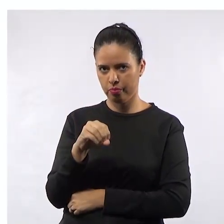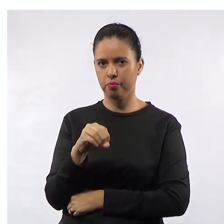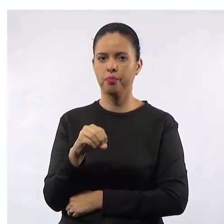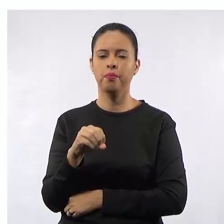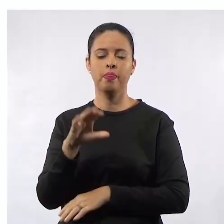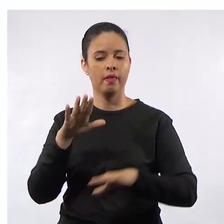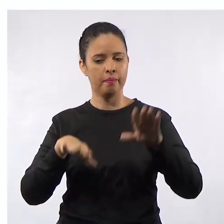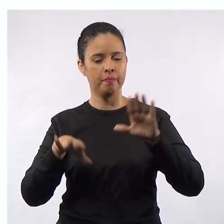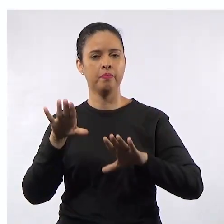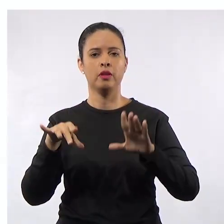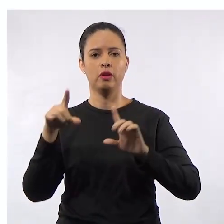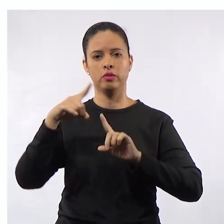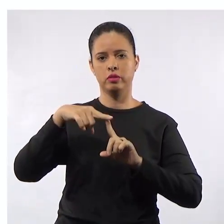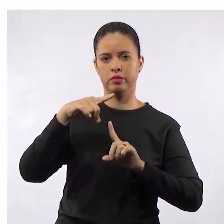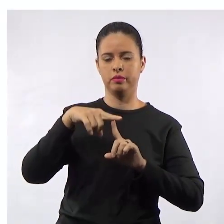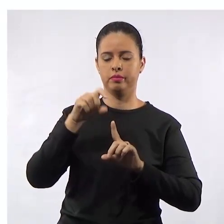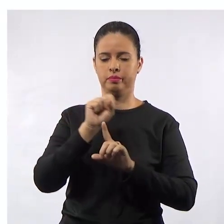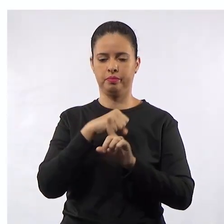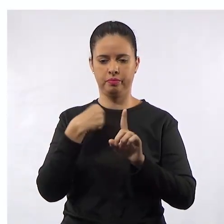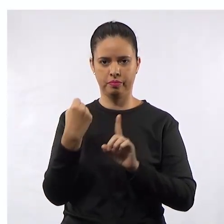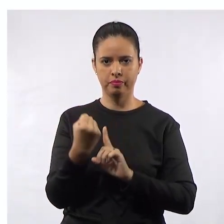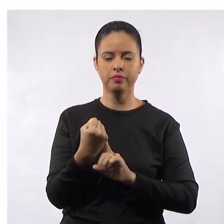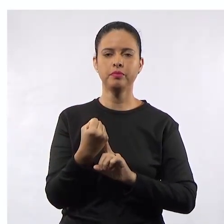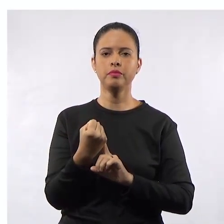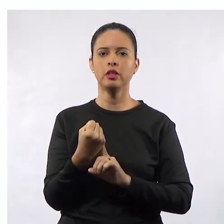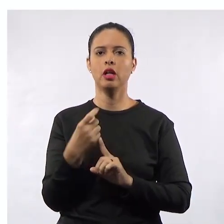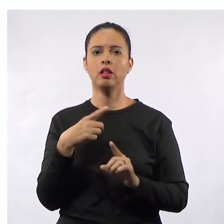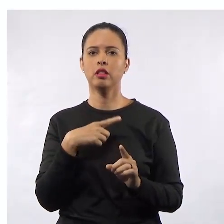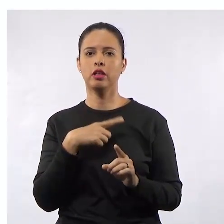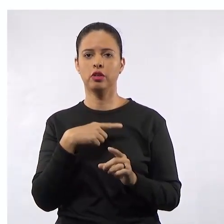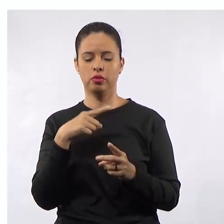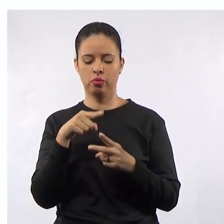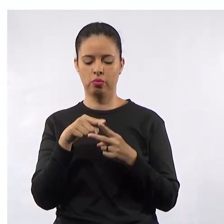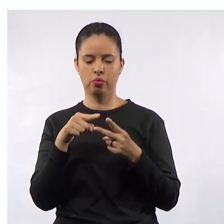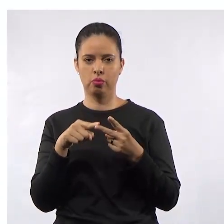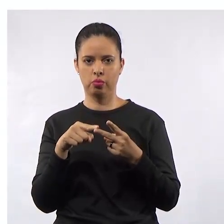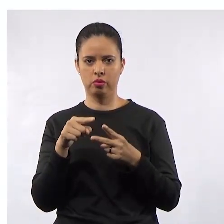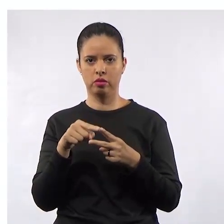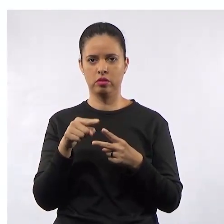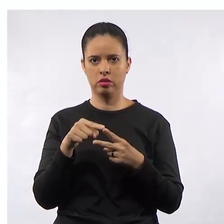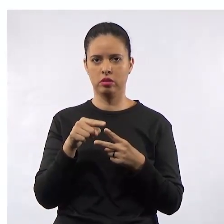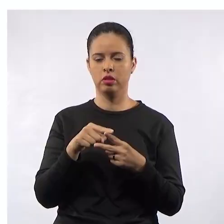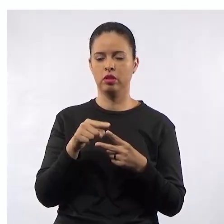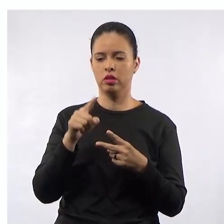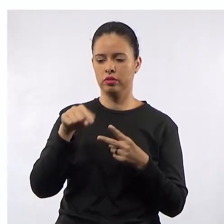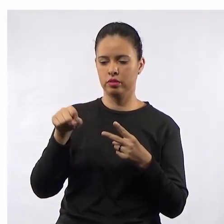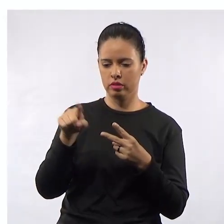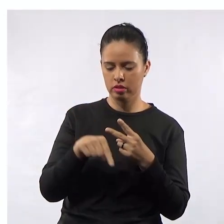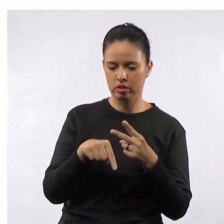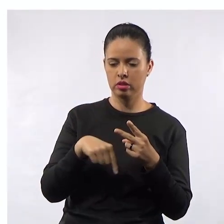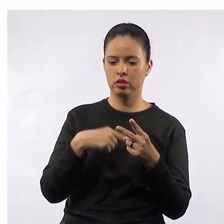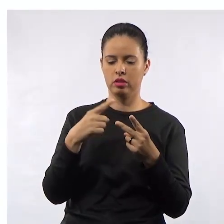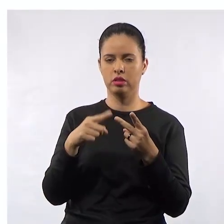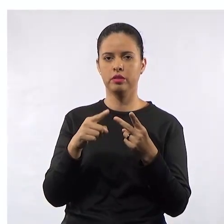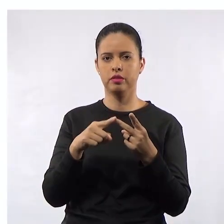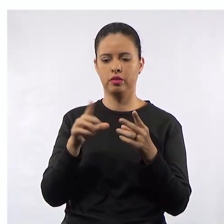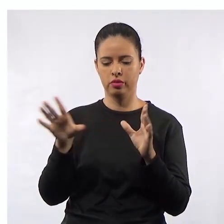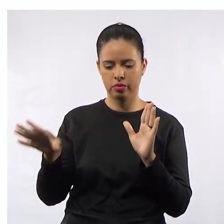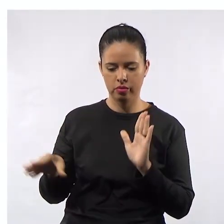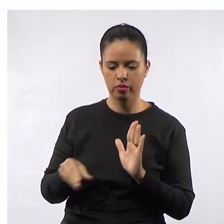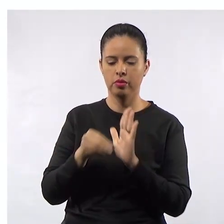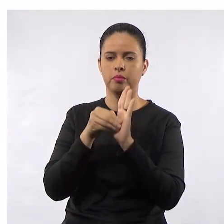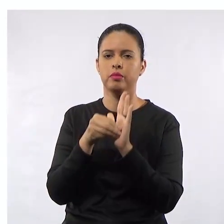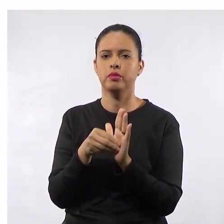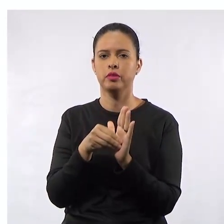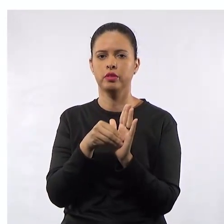tipo da sociedade Ok há duas formas de uma pessoa jurídica ser extinta pelo encerramento da liquidação ou pela